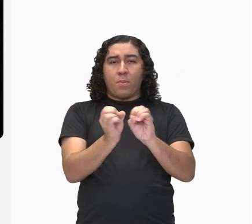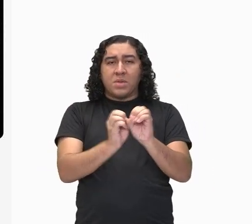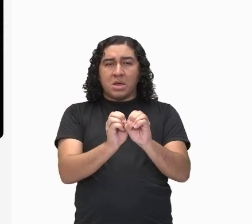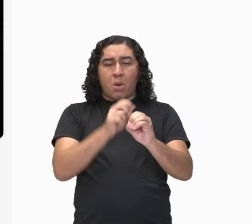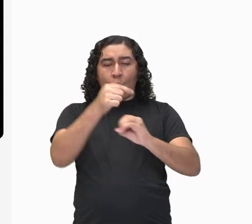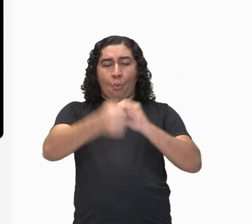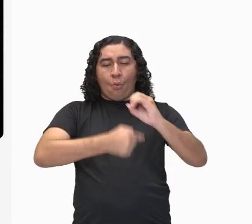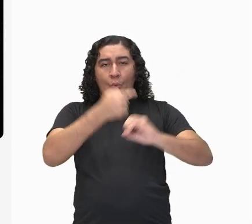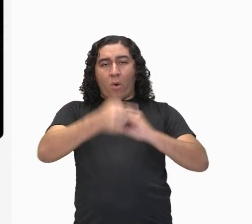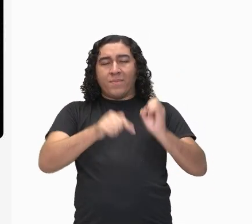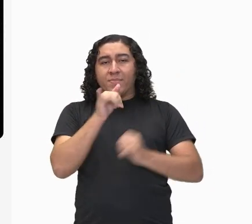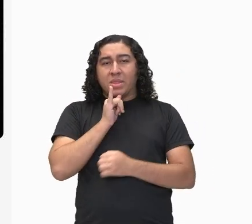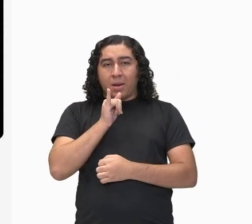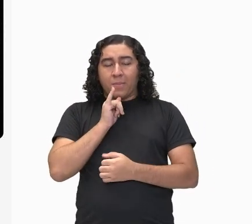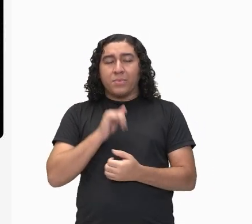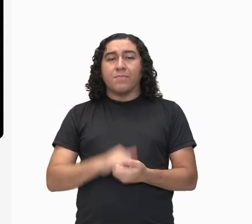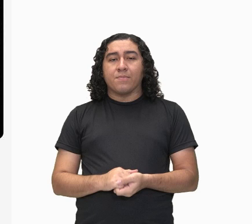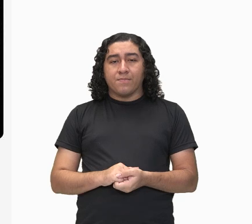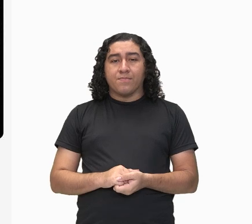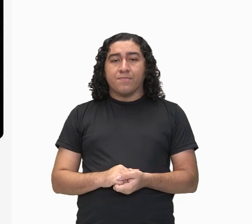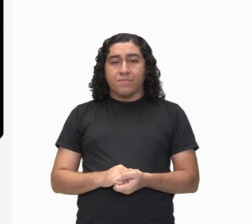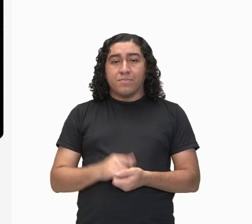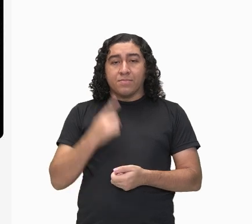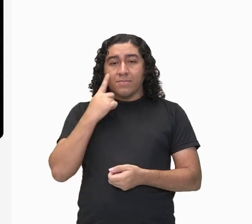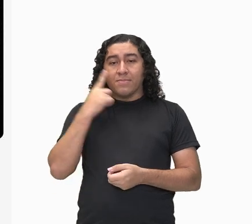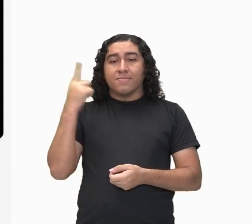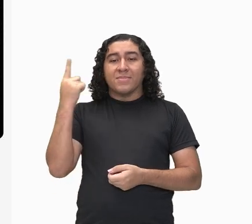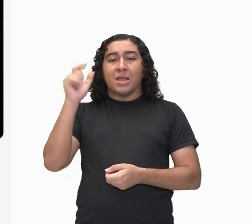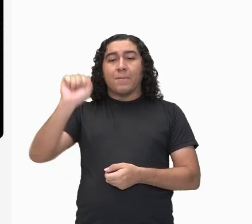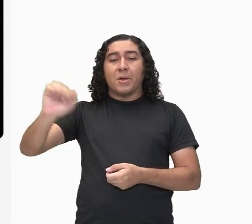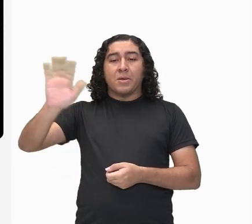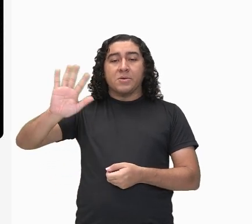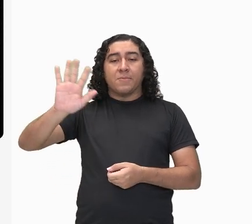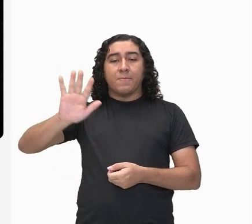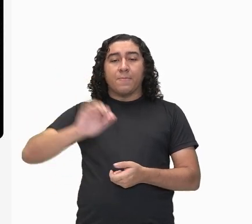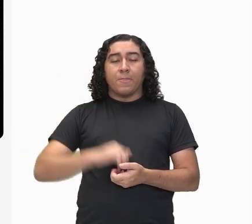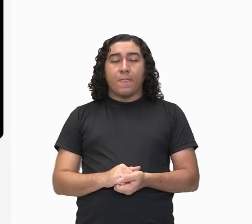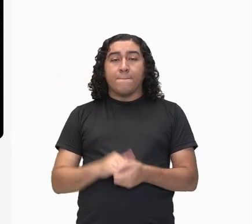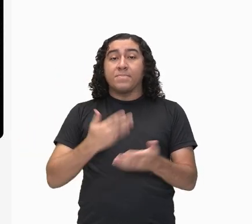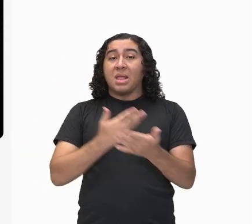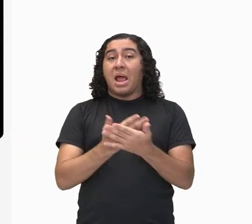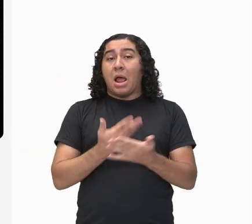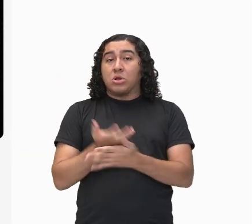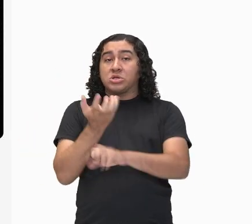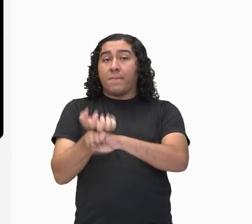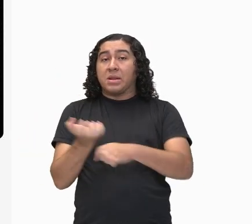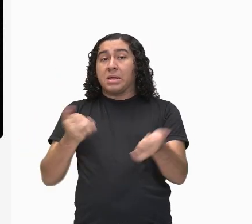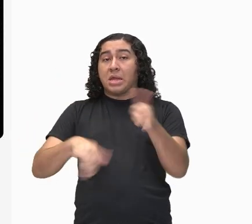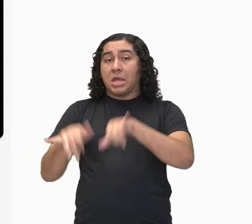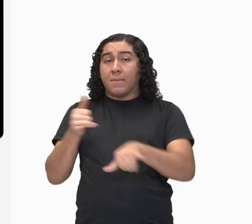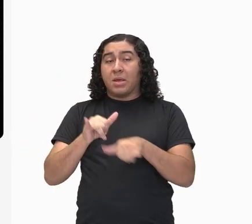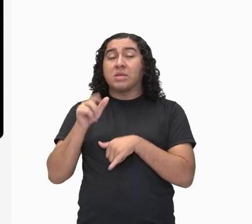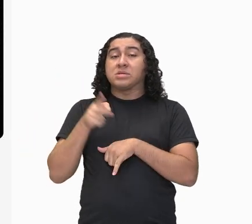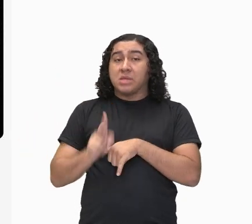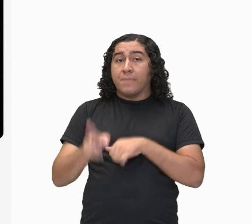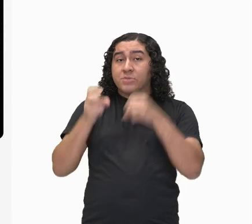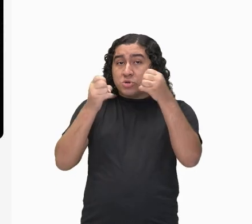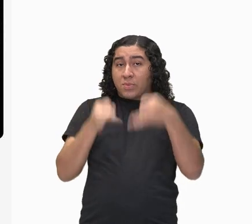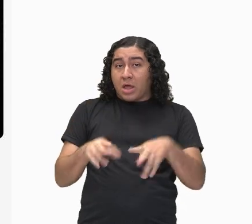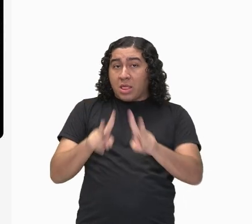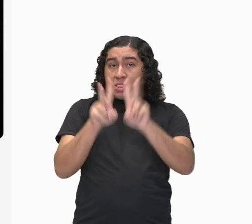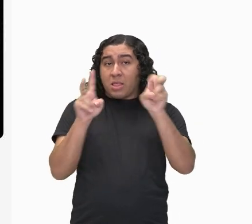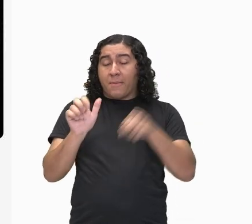energia atômica, a gente está falando ali sobre os átomos, Então, na aula de química, por exemplo, a gente fala bastante sobre esse